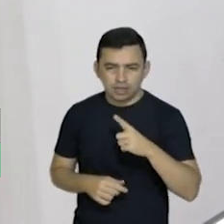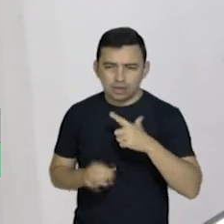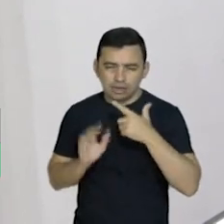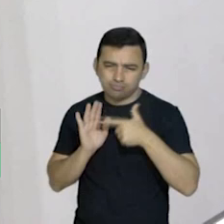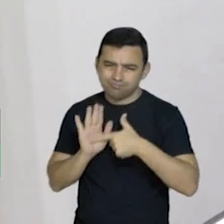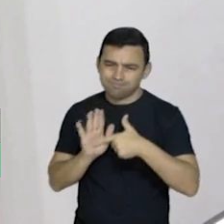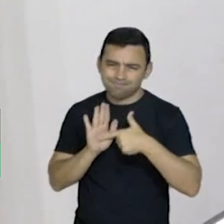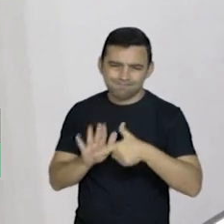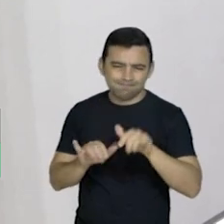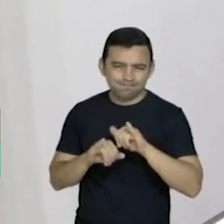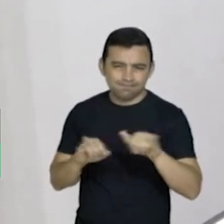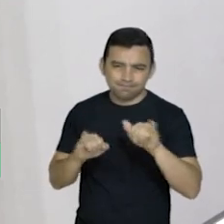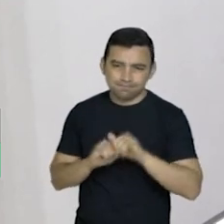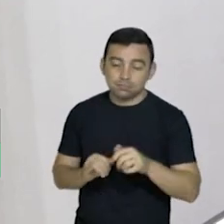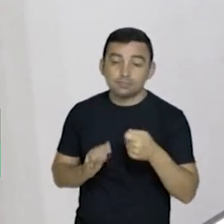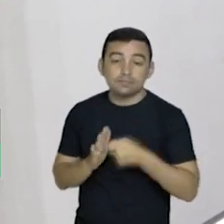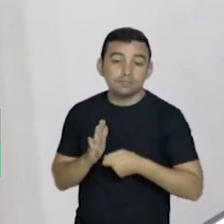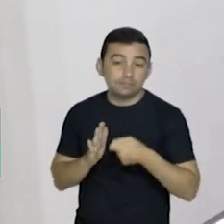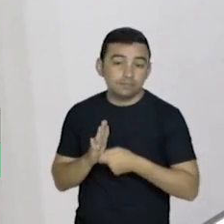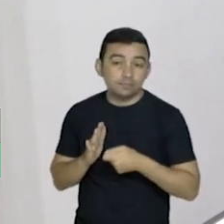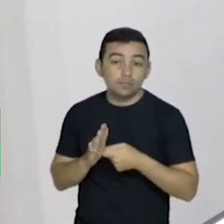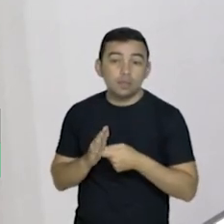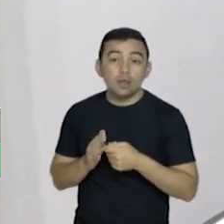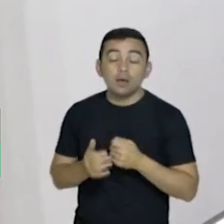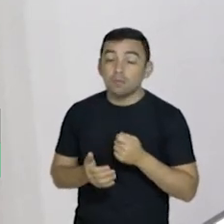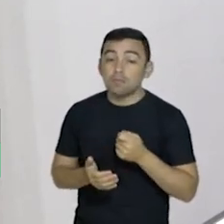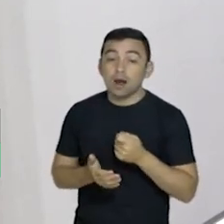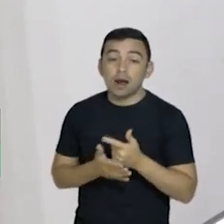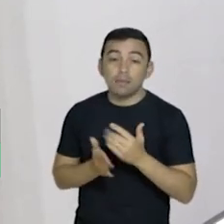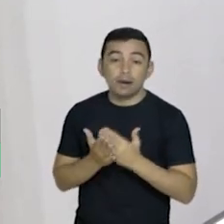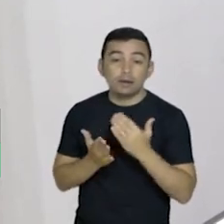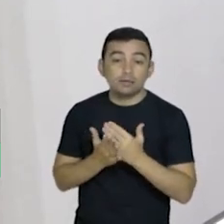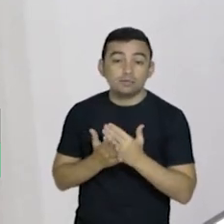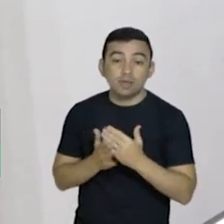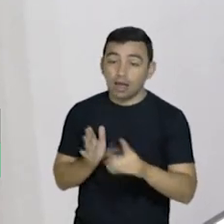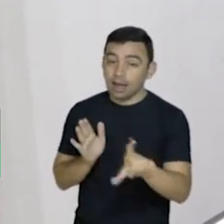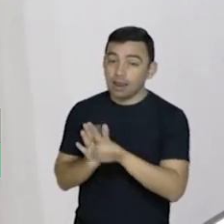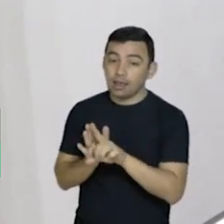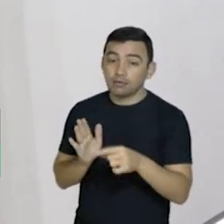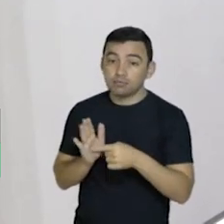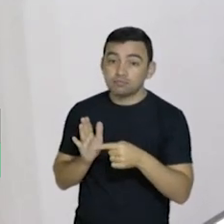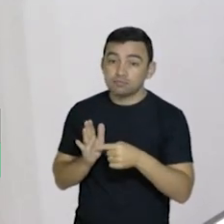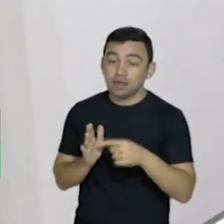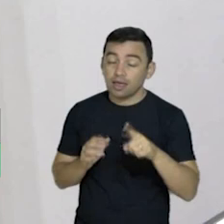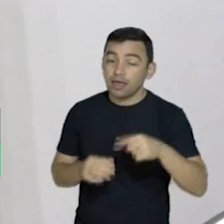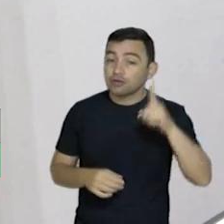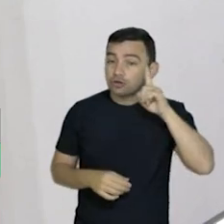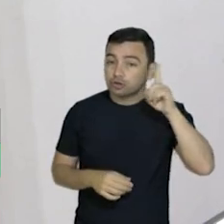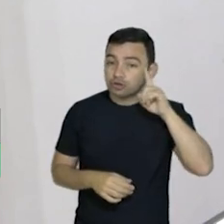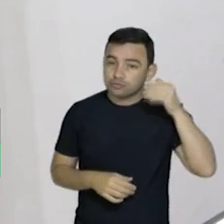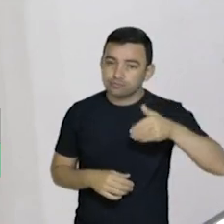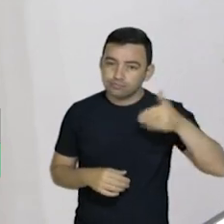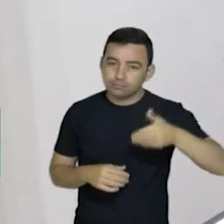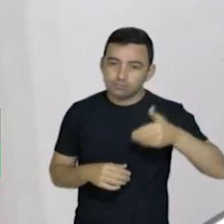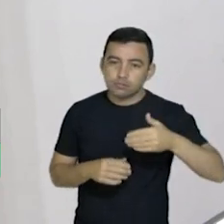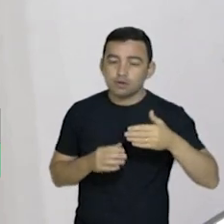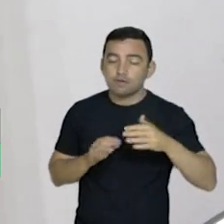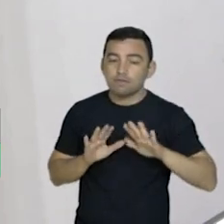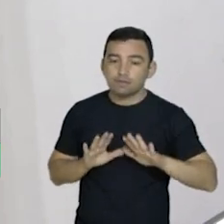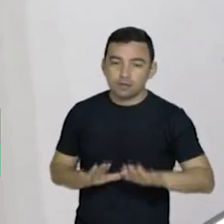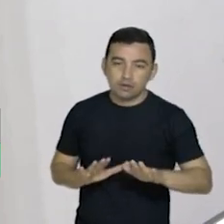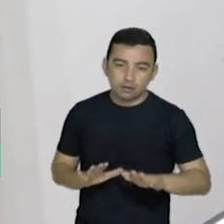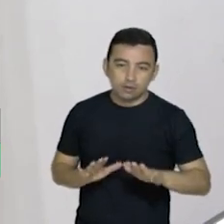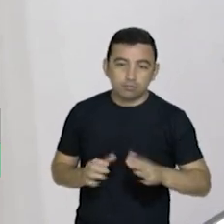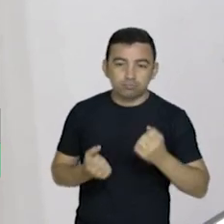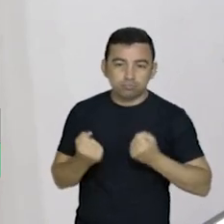sobre cobranças acima do que a lei permite de valores de diárias pela estadia de veículos que